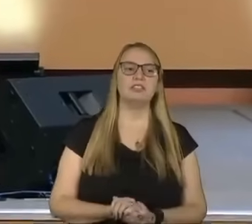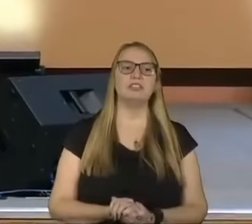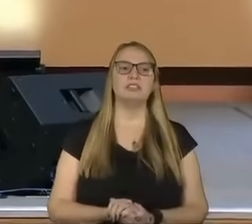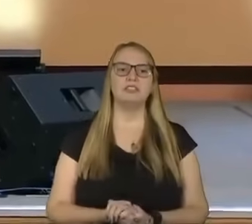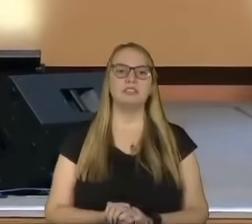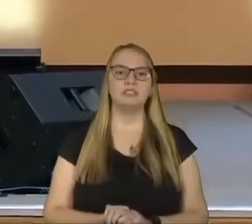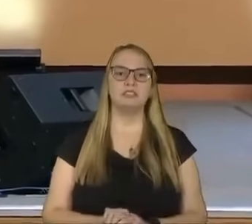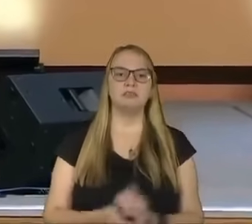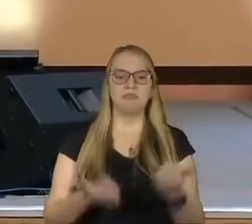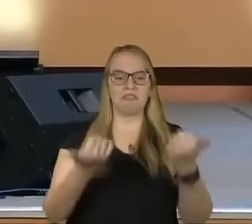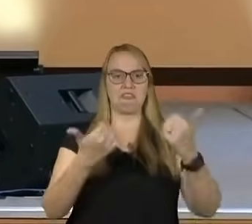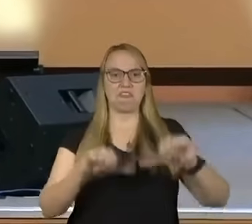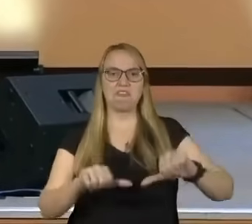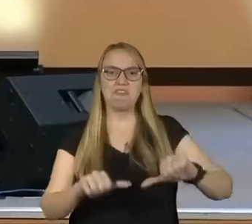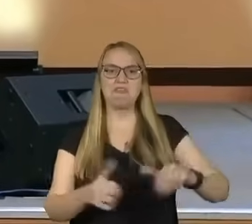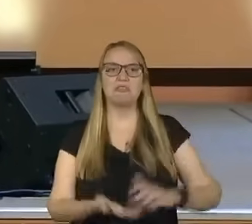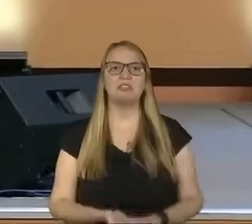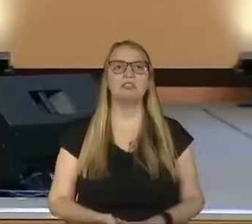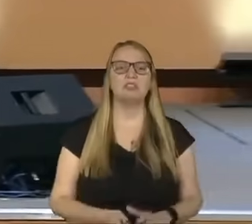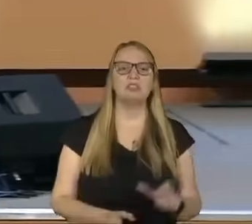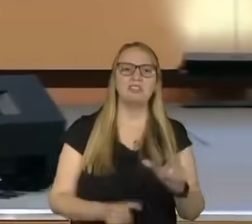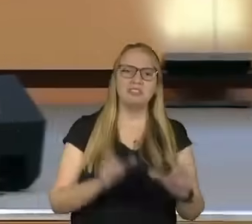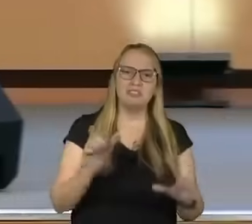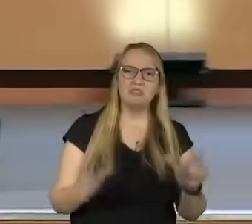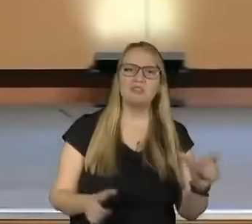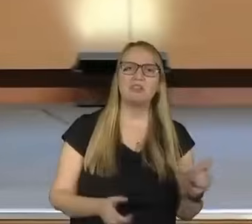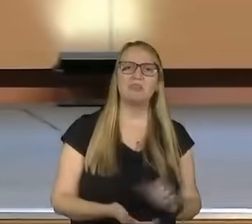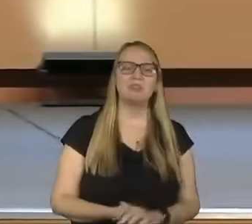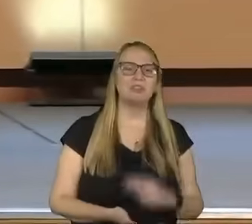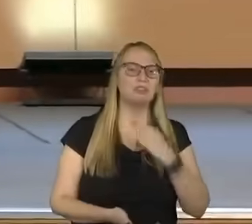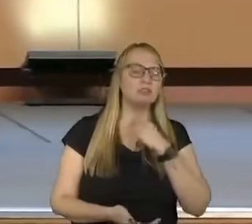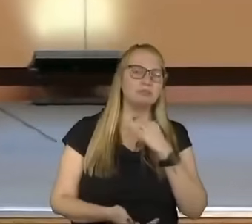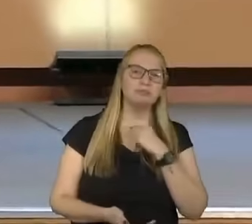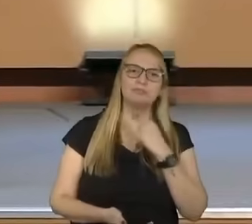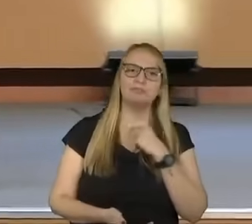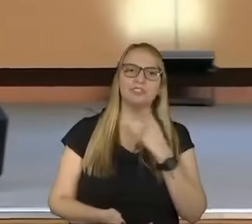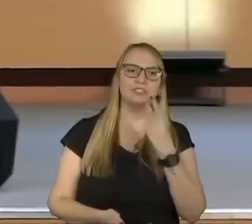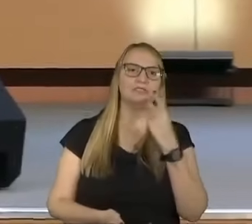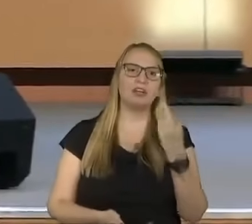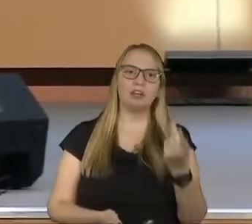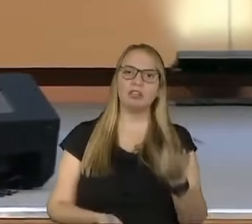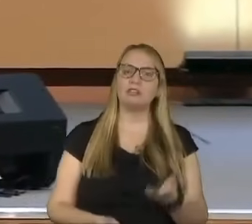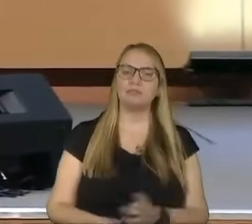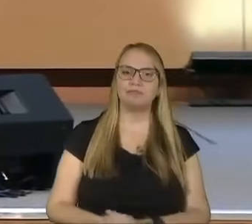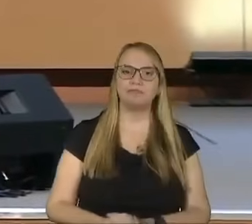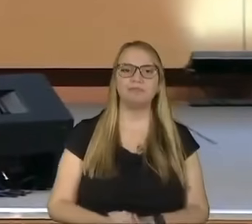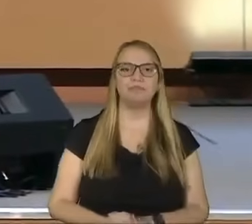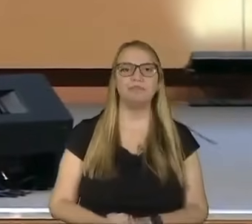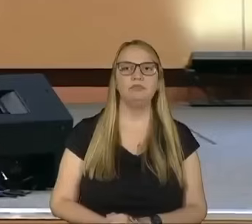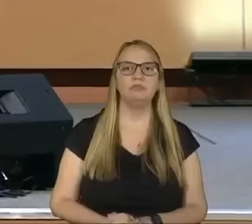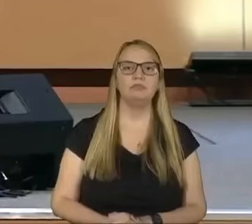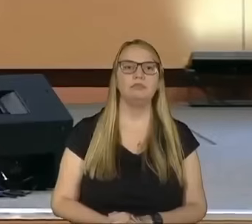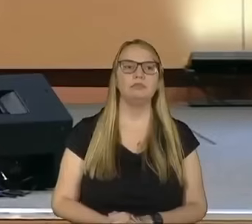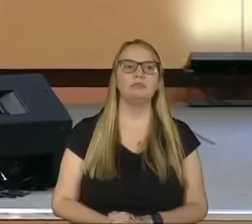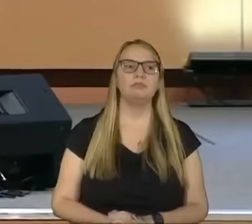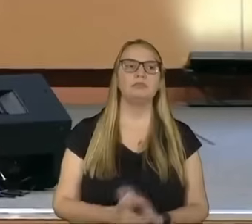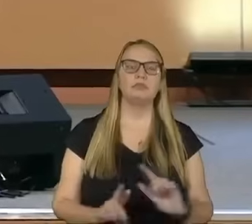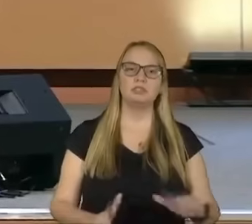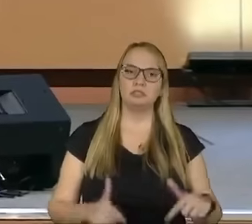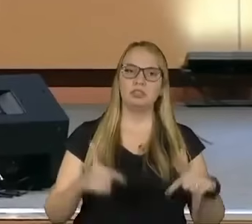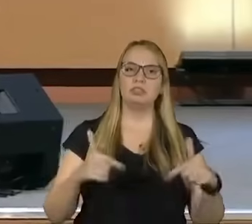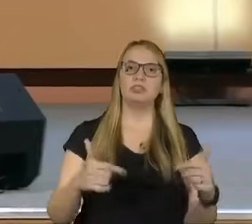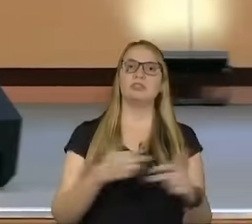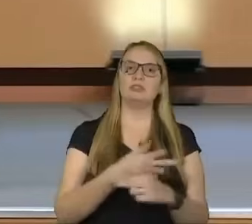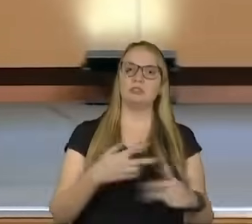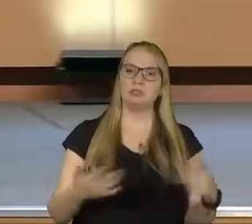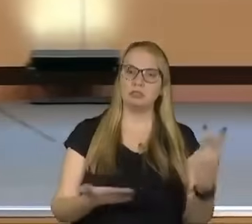é caído esses caras tão mexendo com o que não pode Tão mexendo com coisa que eu e